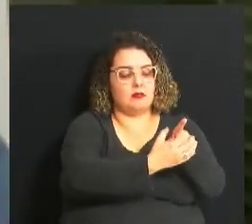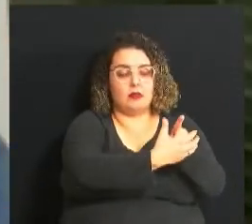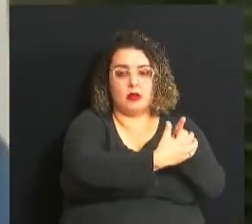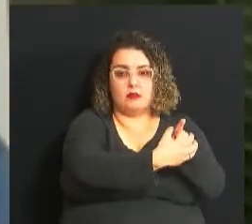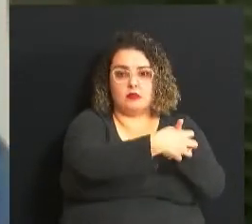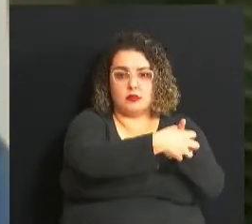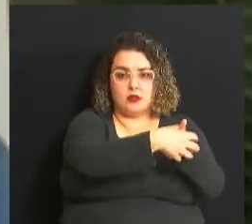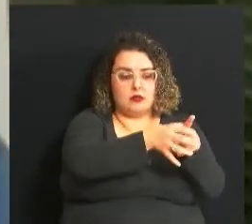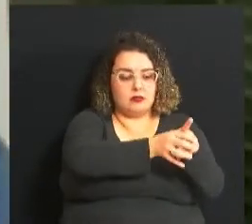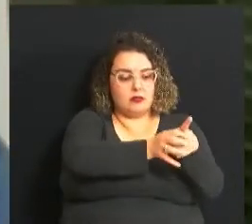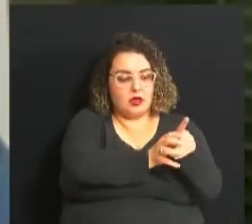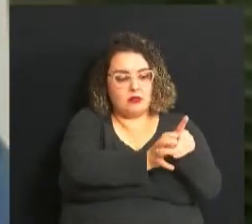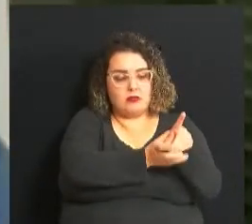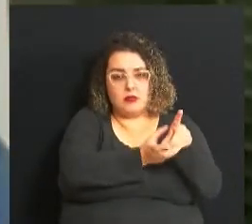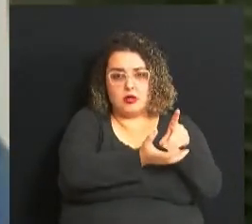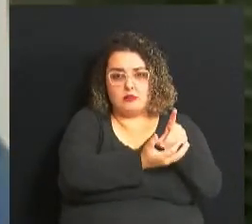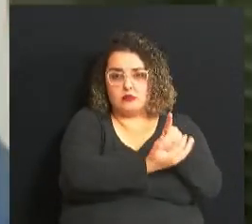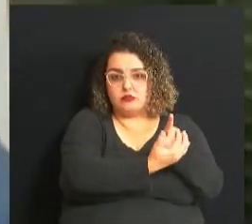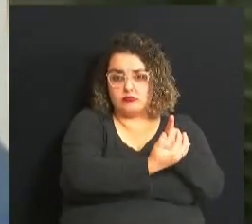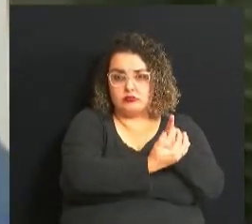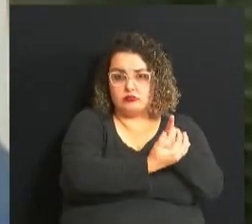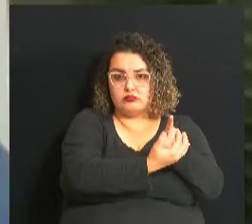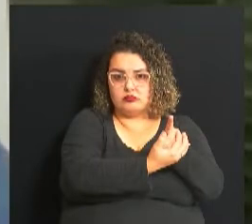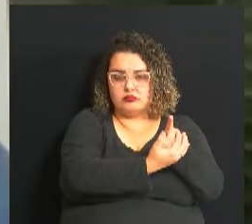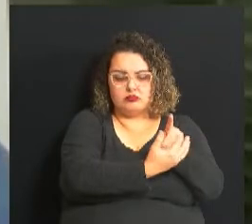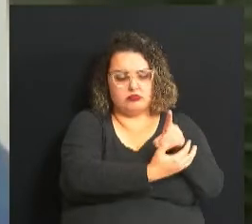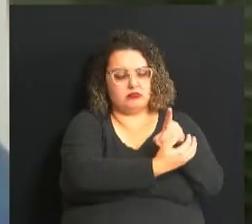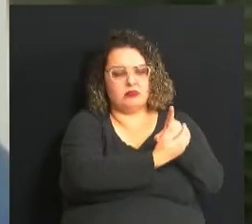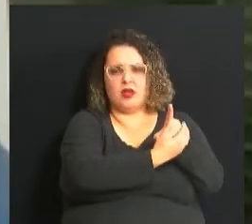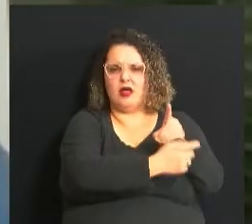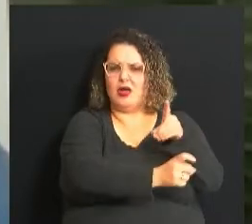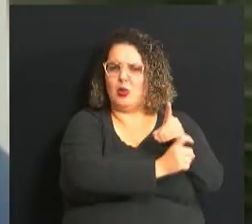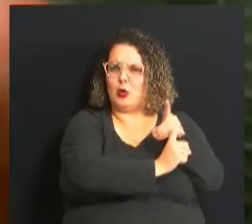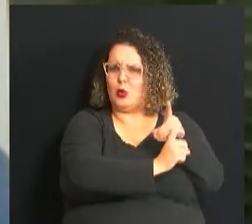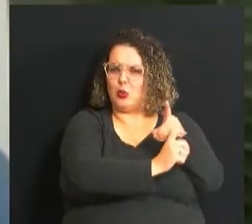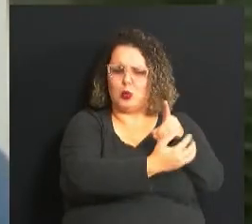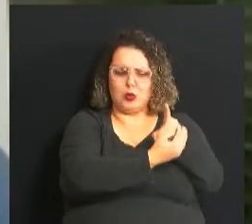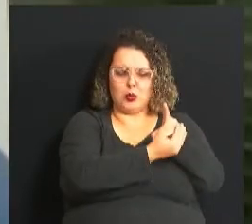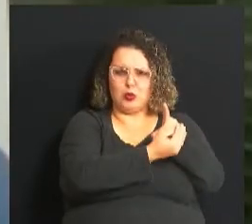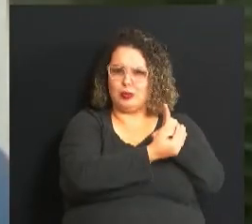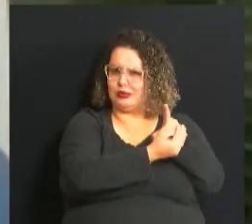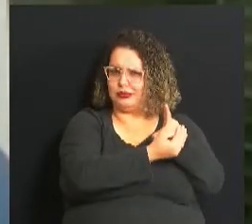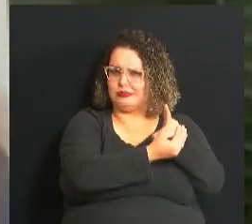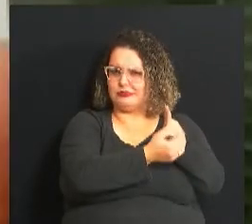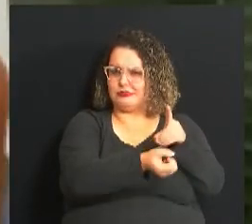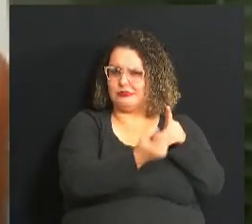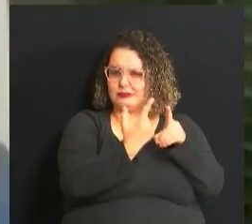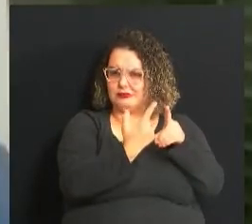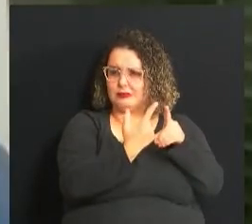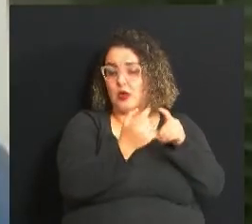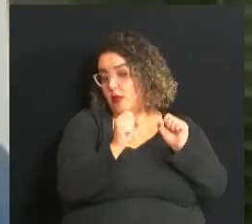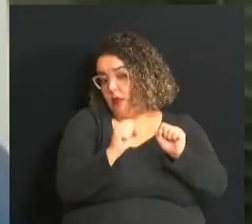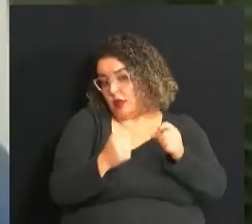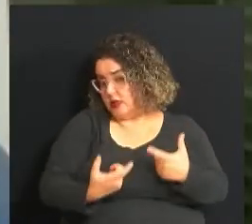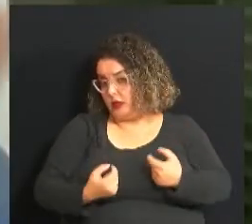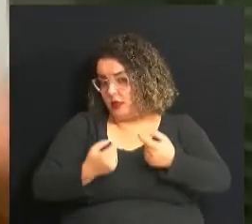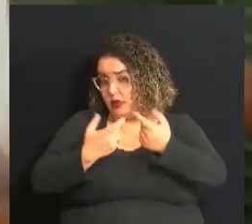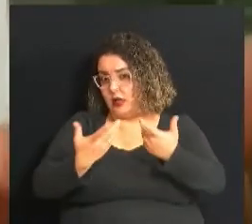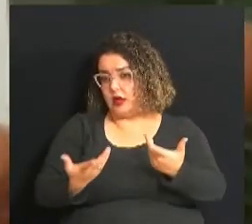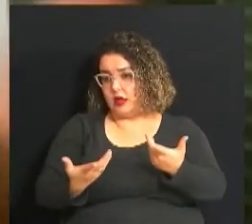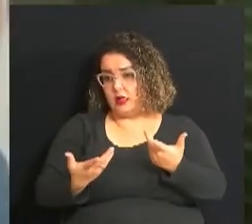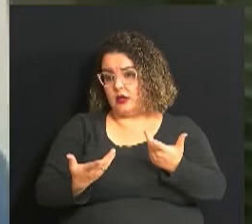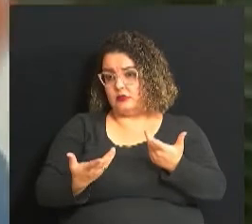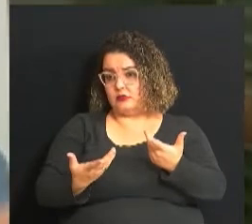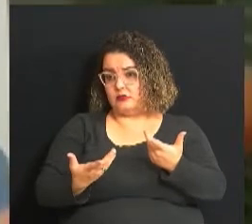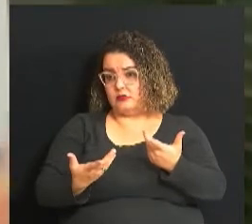palpe os testículos, qualquer endurecimento do testículo no indivíduo jovem, 20, 25 anos, pode ser um câncer. Às vezes você nunca